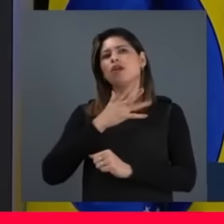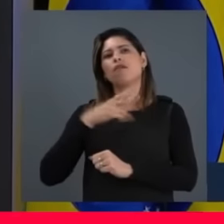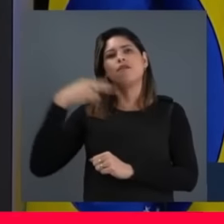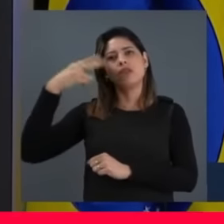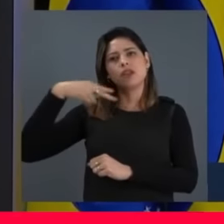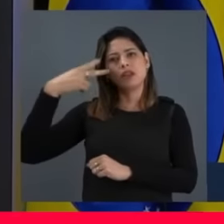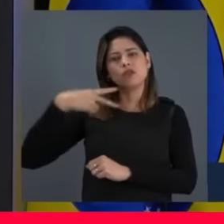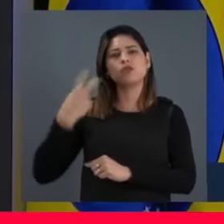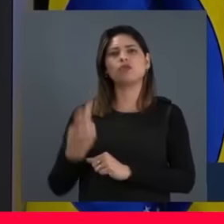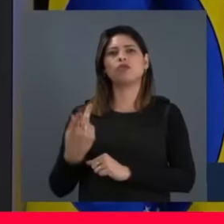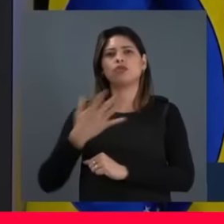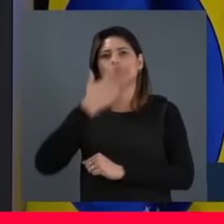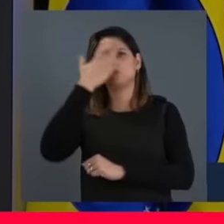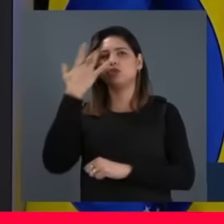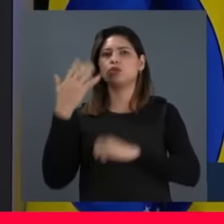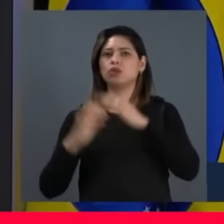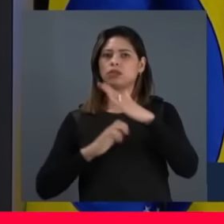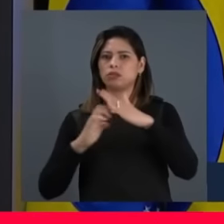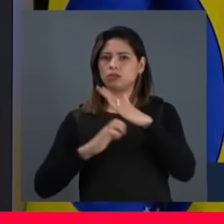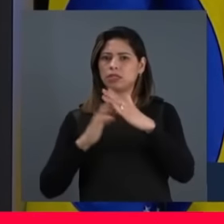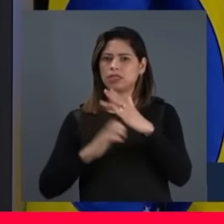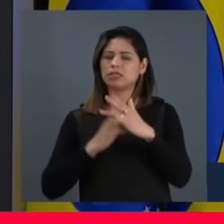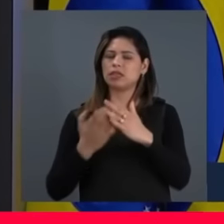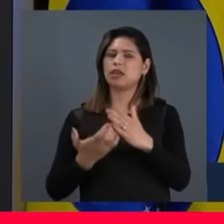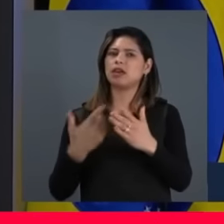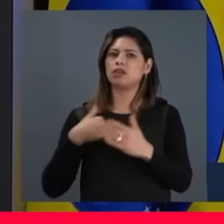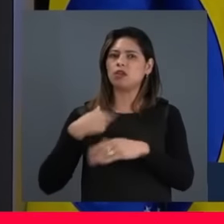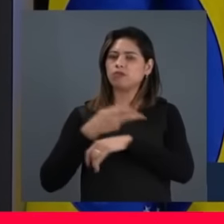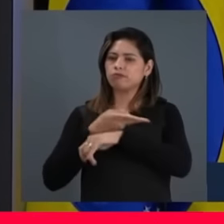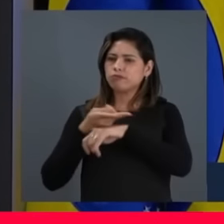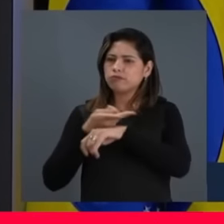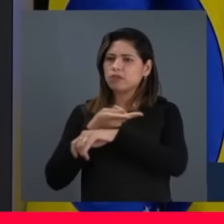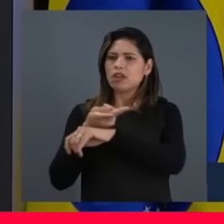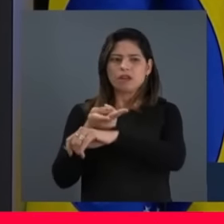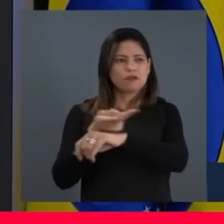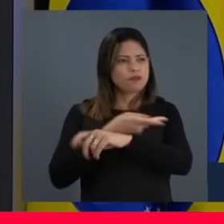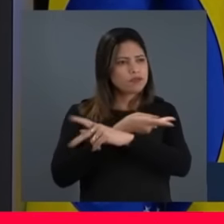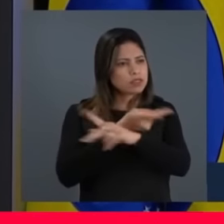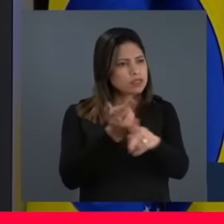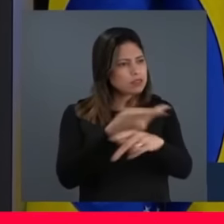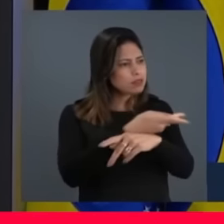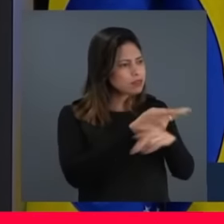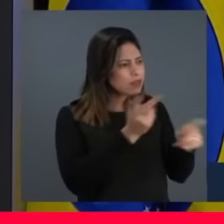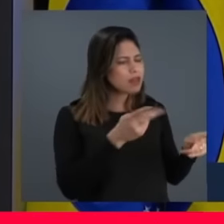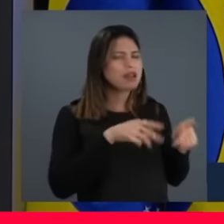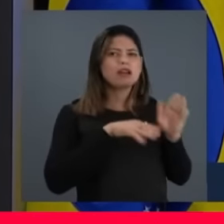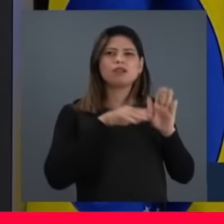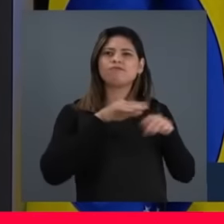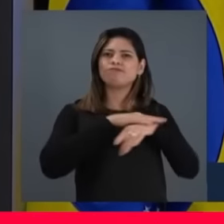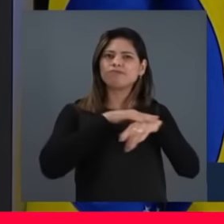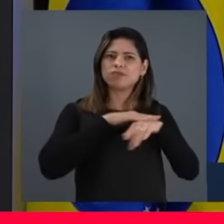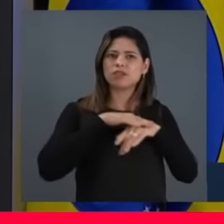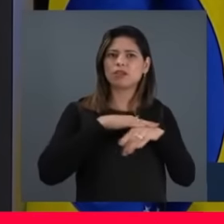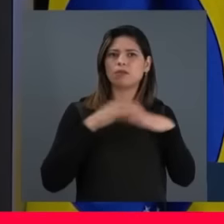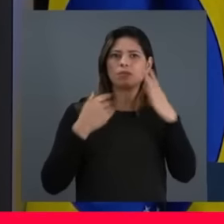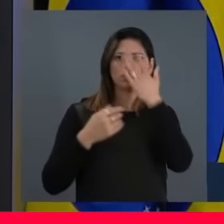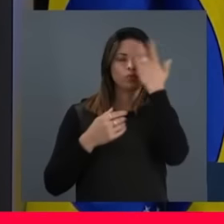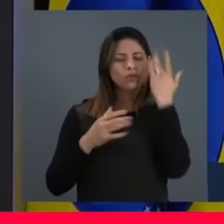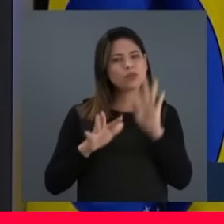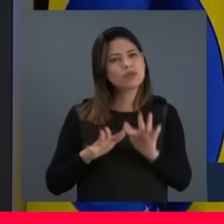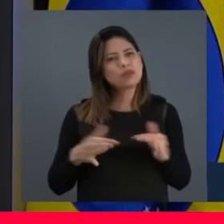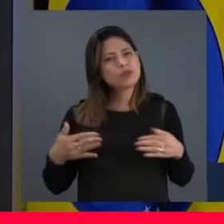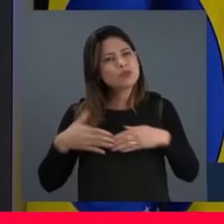eh de todas as classes pessoas simples que estão lá se empenhando